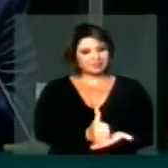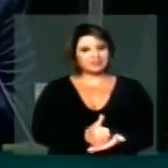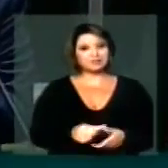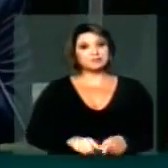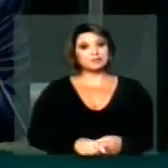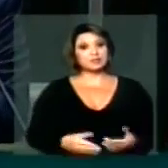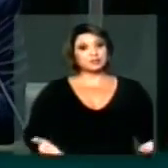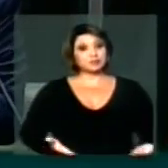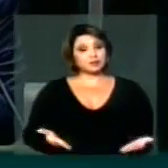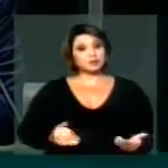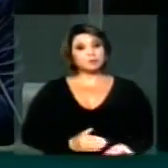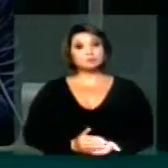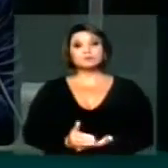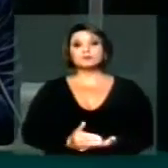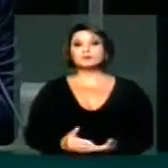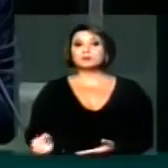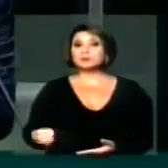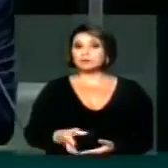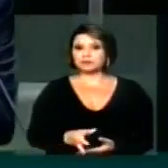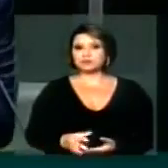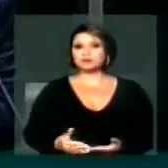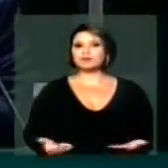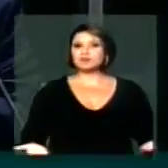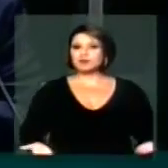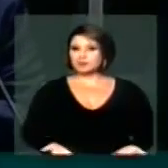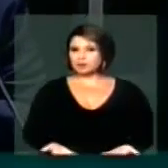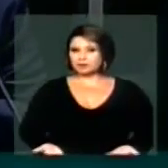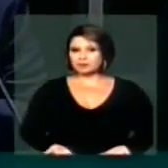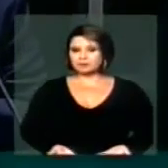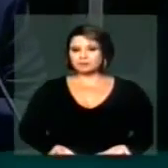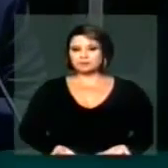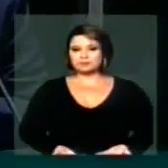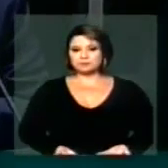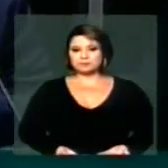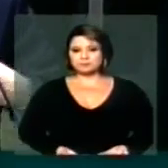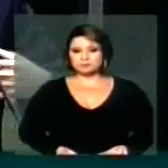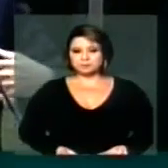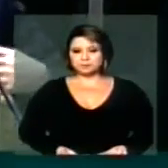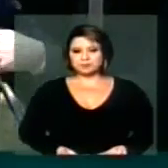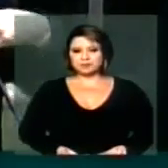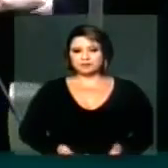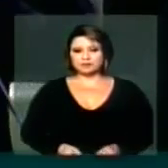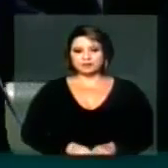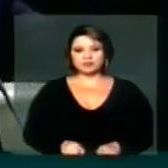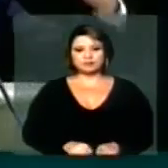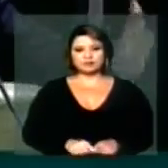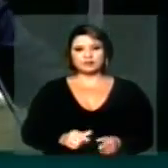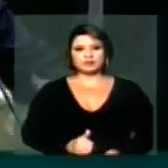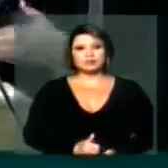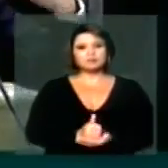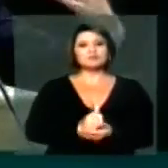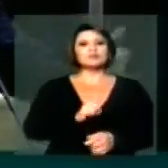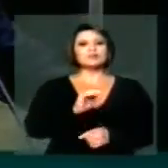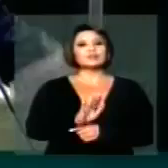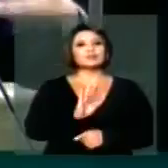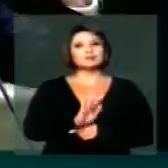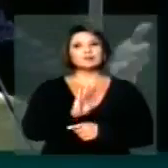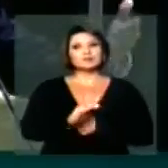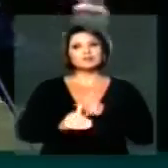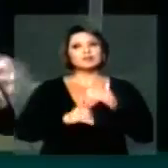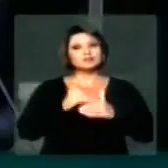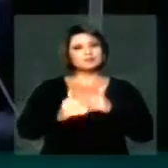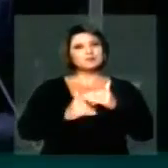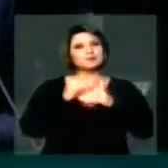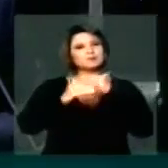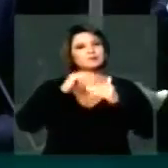aqueles que chegam neste momento para dar a sua contribuição através dos